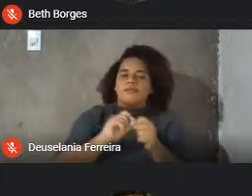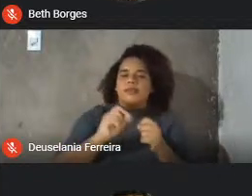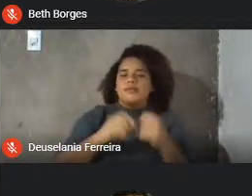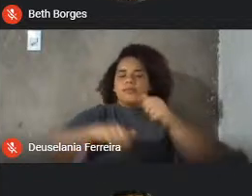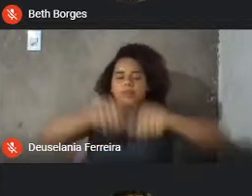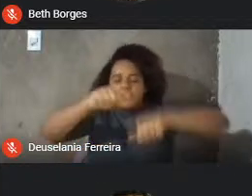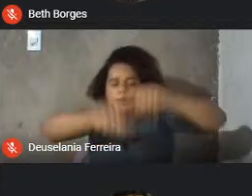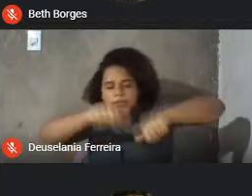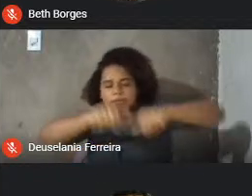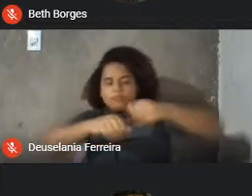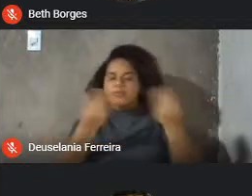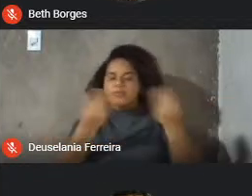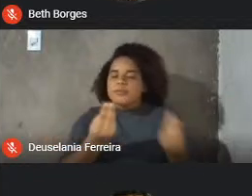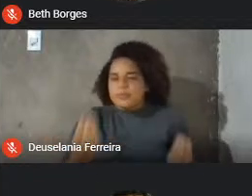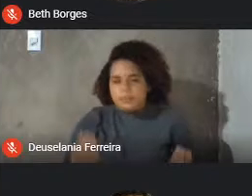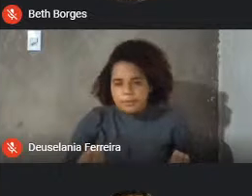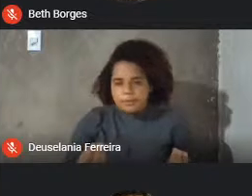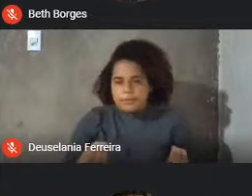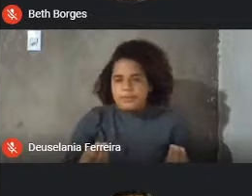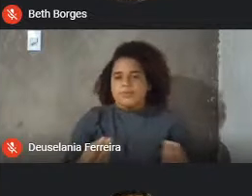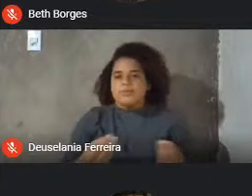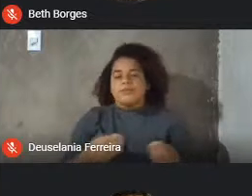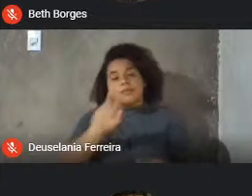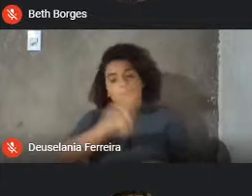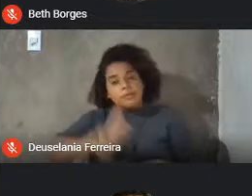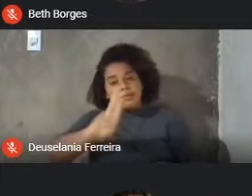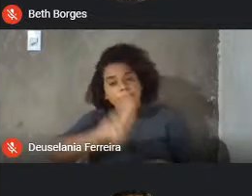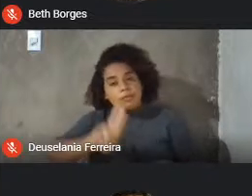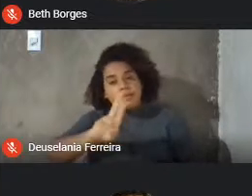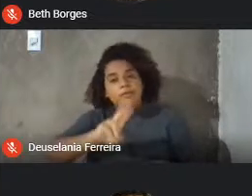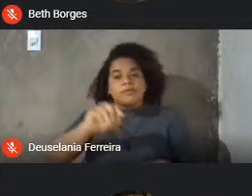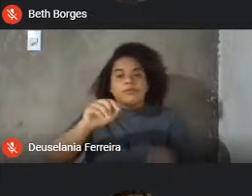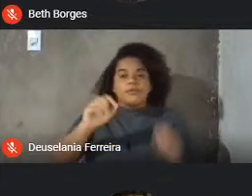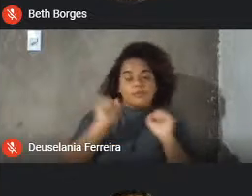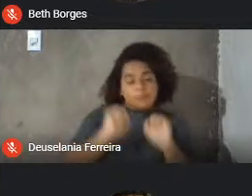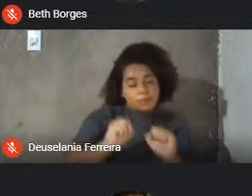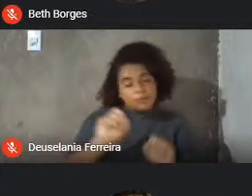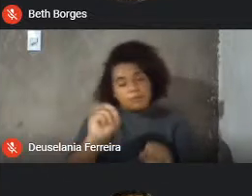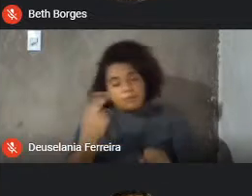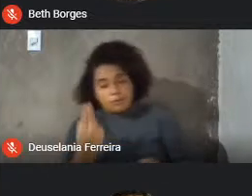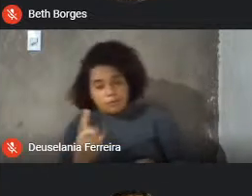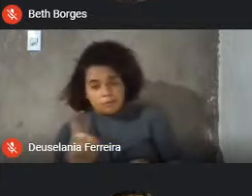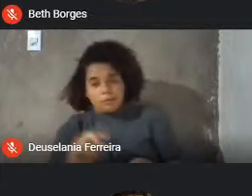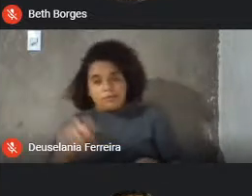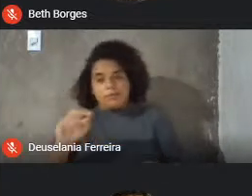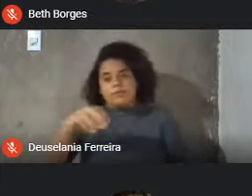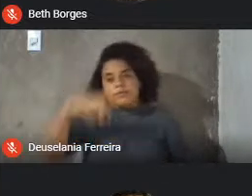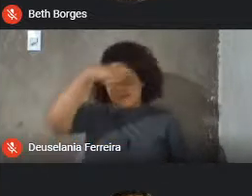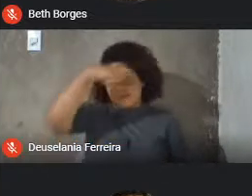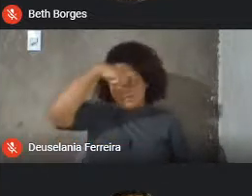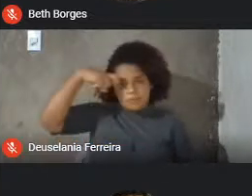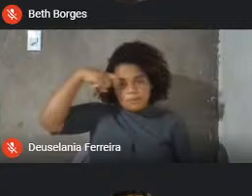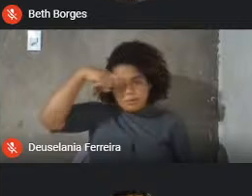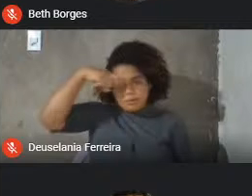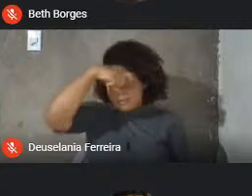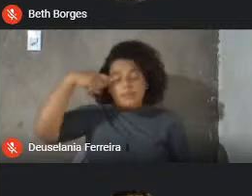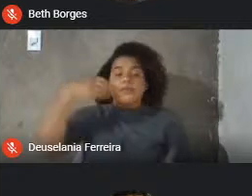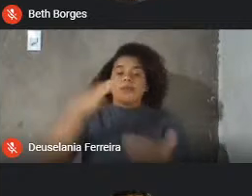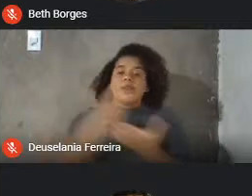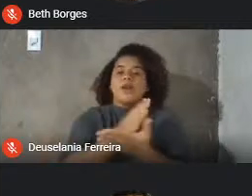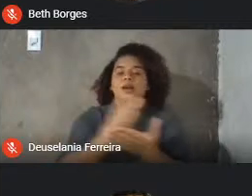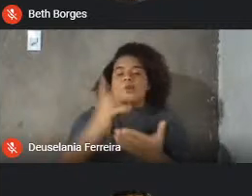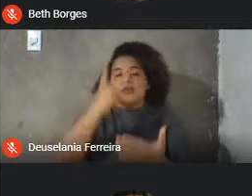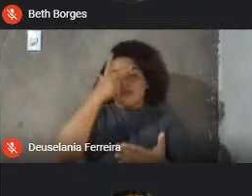contraindicações do uso ou não da hipnose, porque existe, infelizmente, contraindicações, tá? Que as pessoas que têm ou tiveram algum